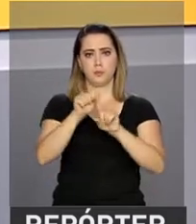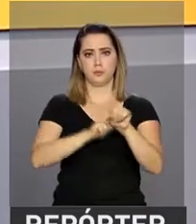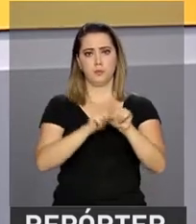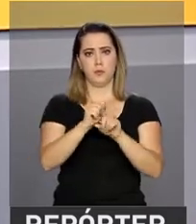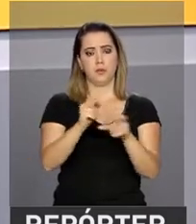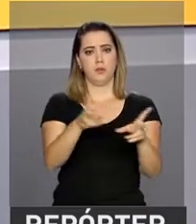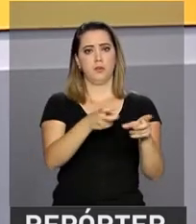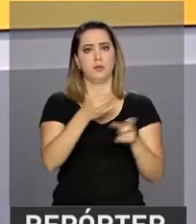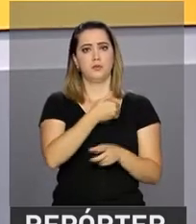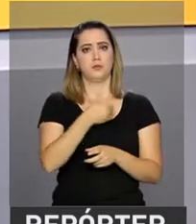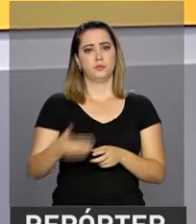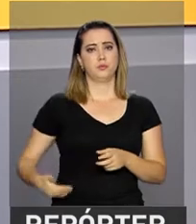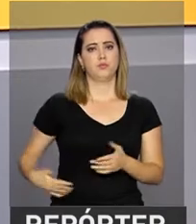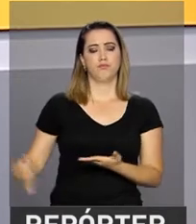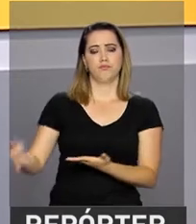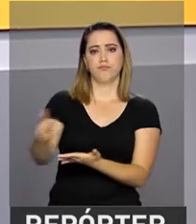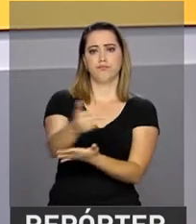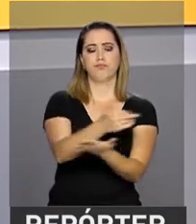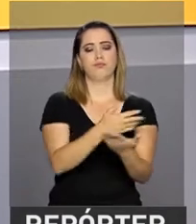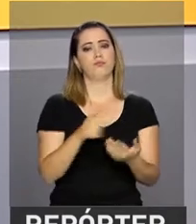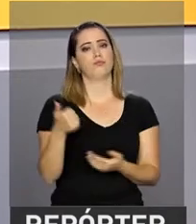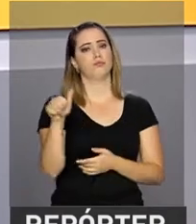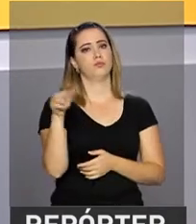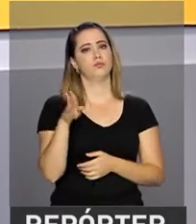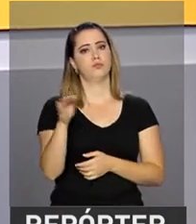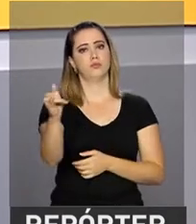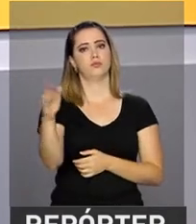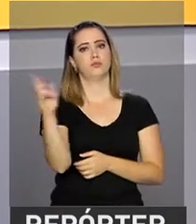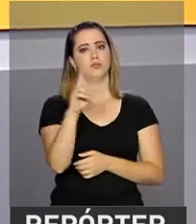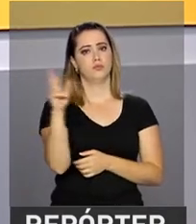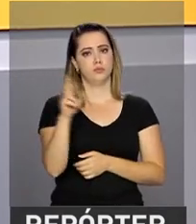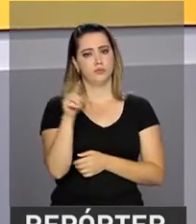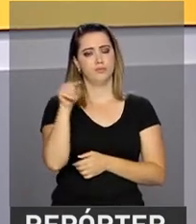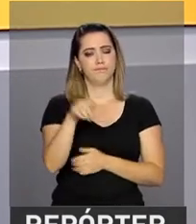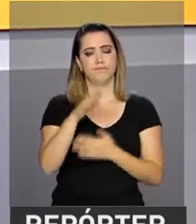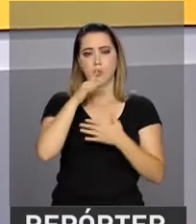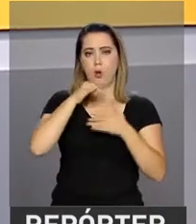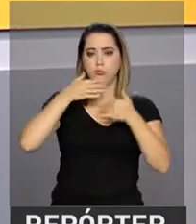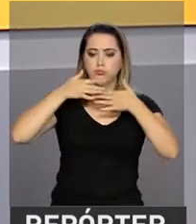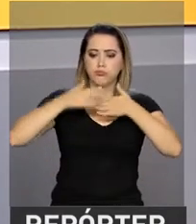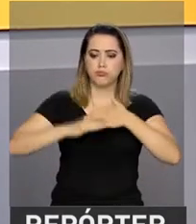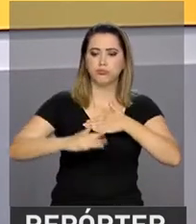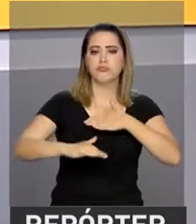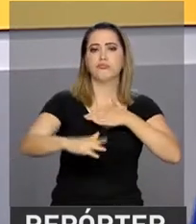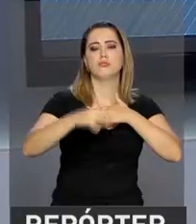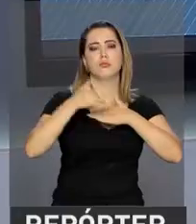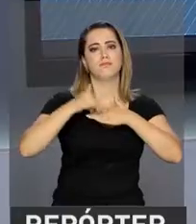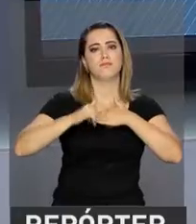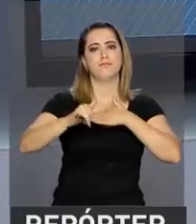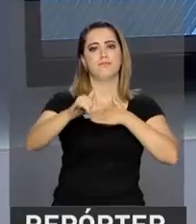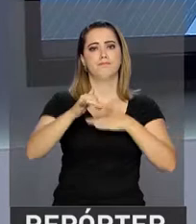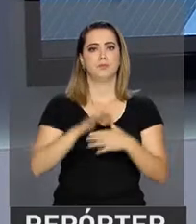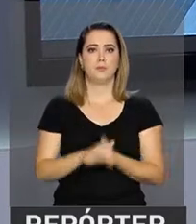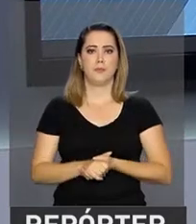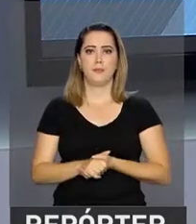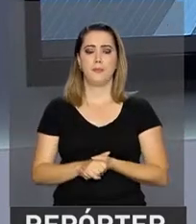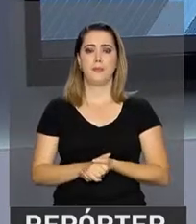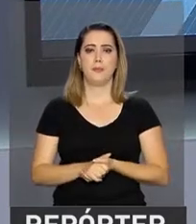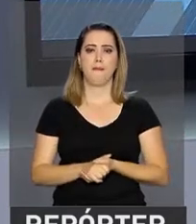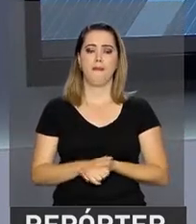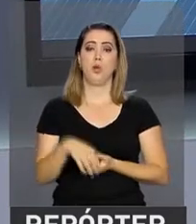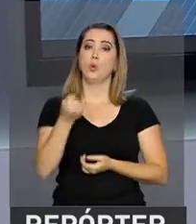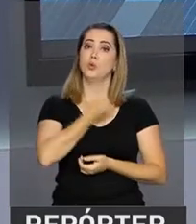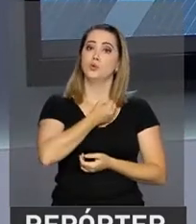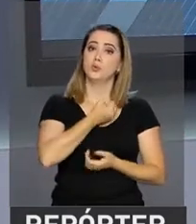mês. A previsão do governo é arrecadar cerca de 11 bilhões de reais com essas usinas. Os dados